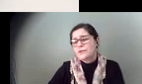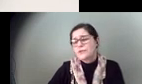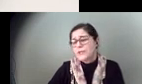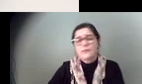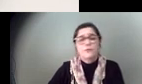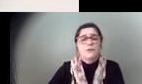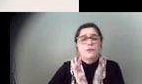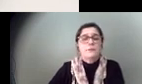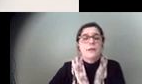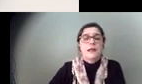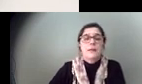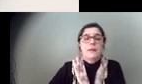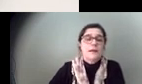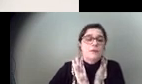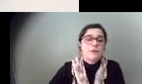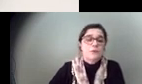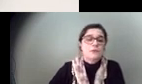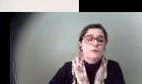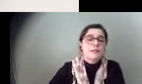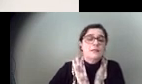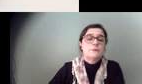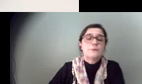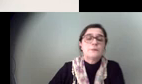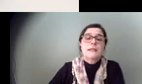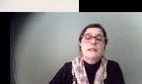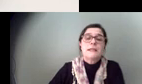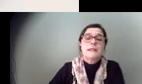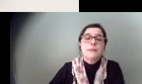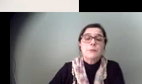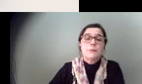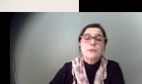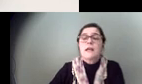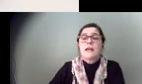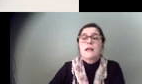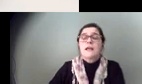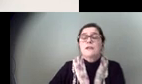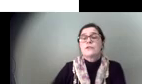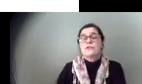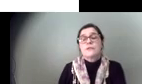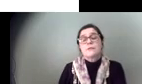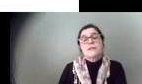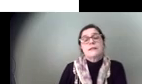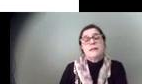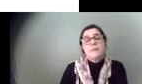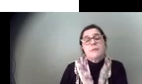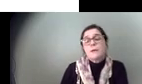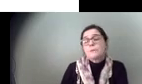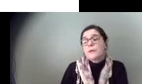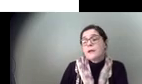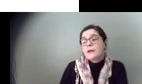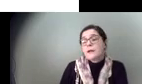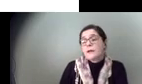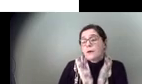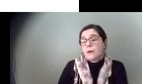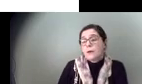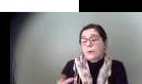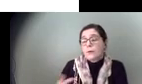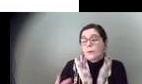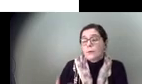festa junina, que foi maravilhoso, né? E depois nós tivemos ainda em maio